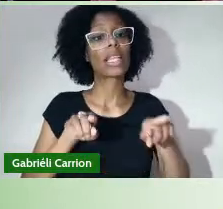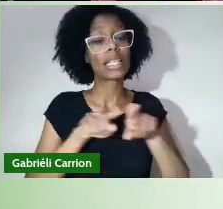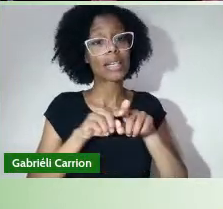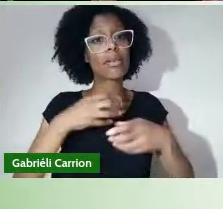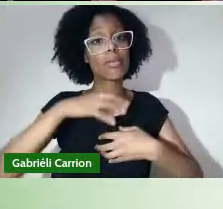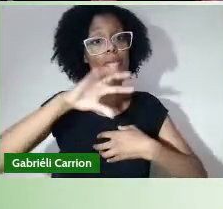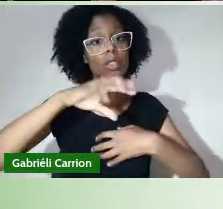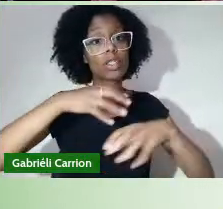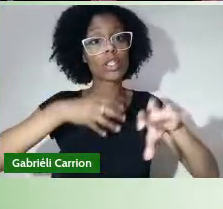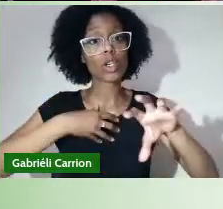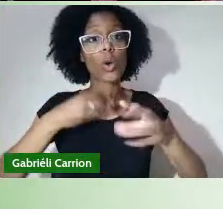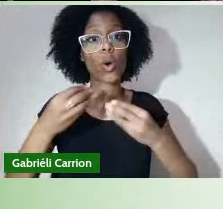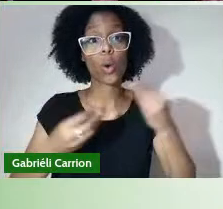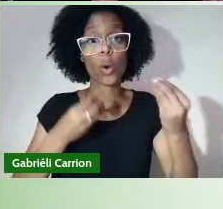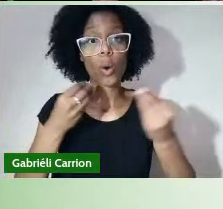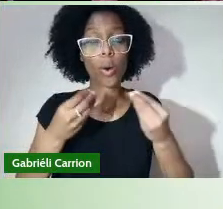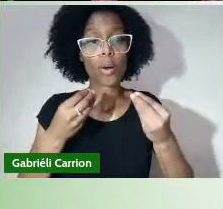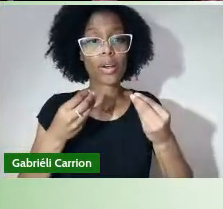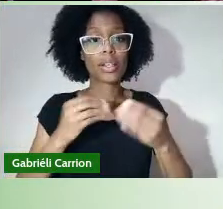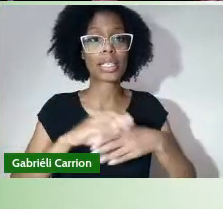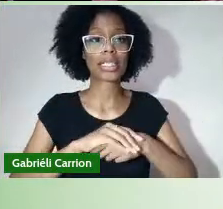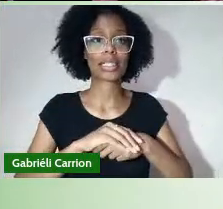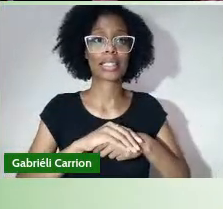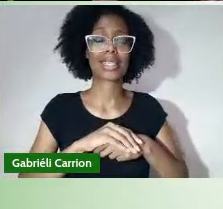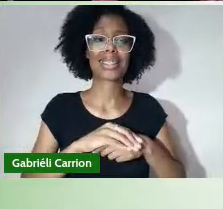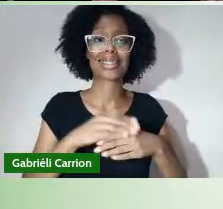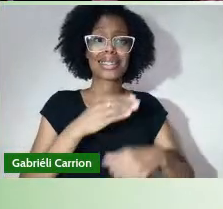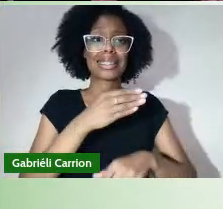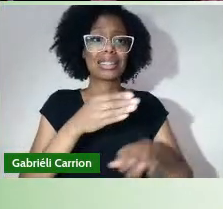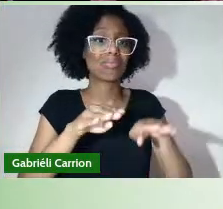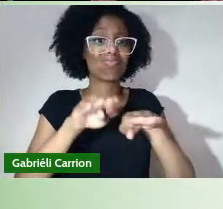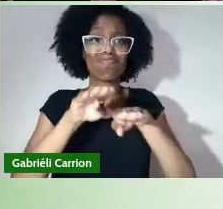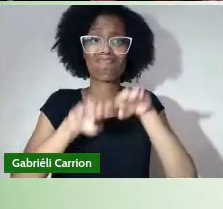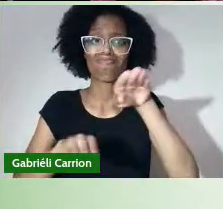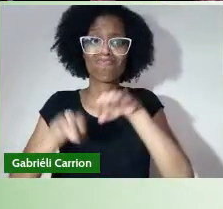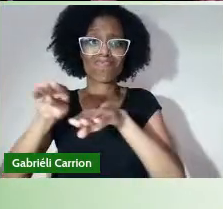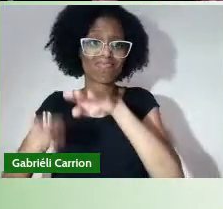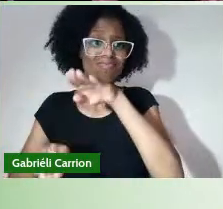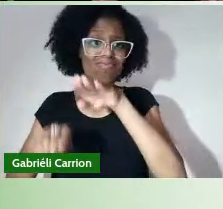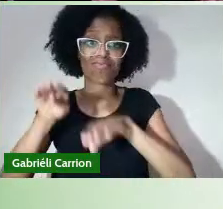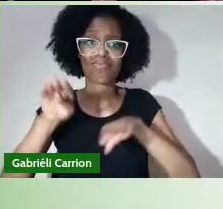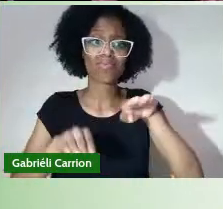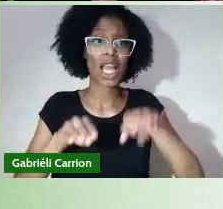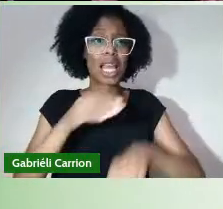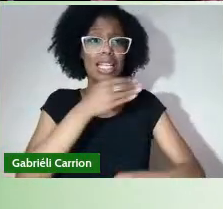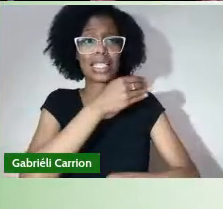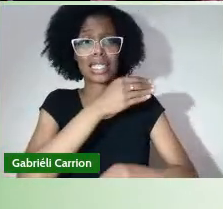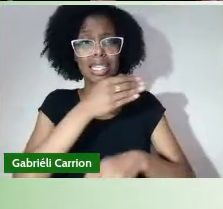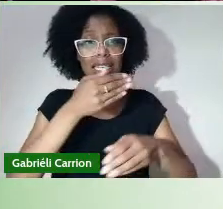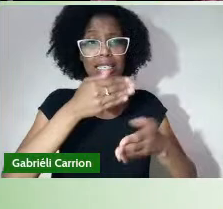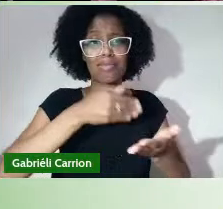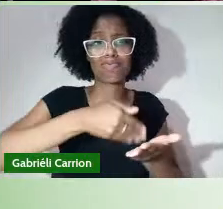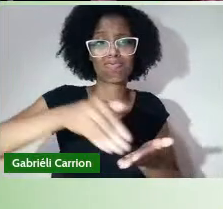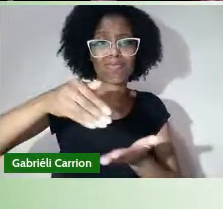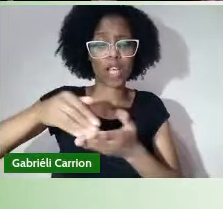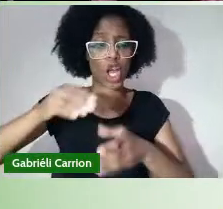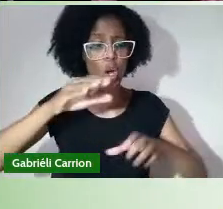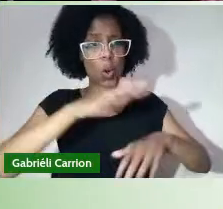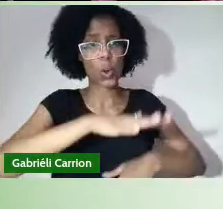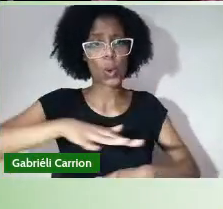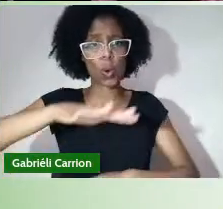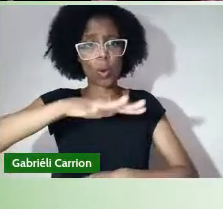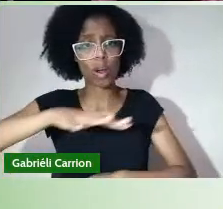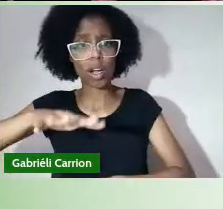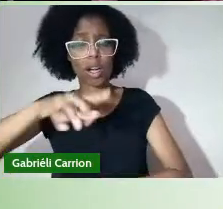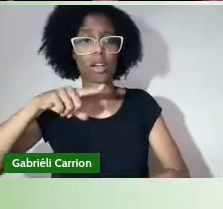em situações em que a gente observa desigualdades, que a gente observa exclusão dos espaços, expulsão das pessoas